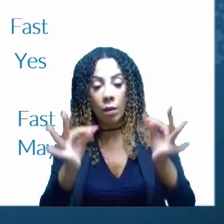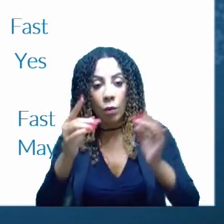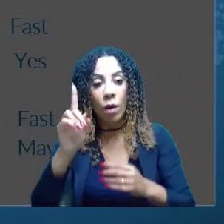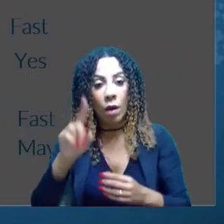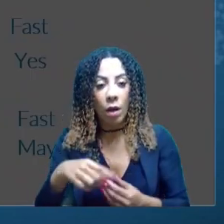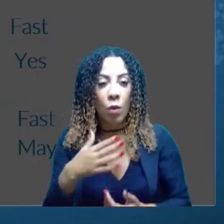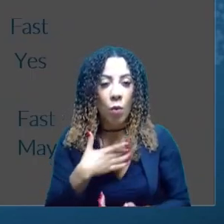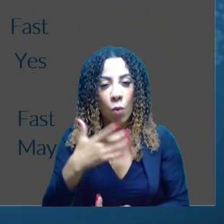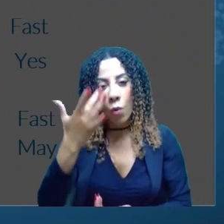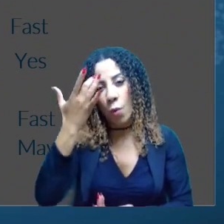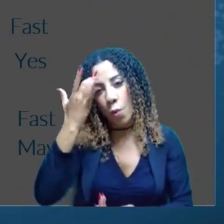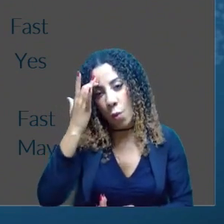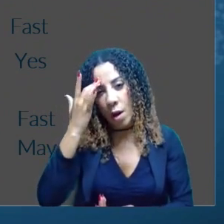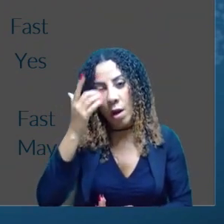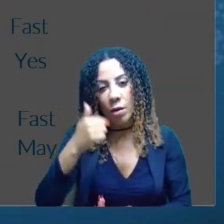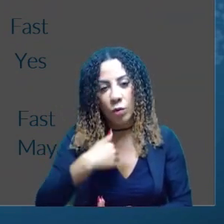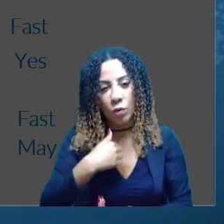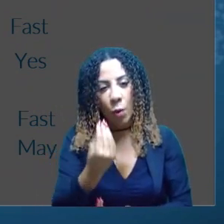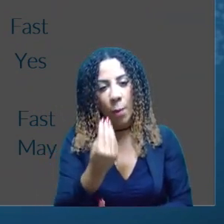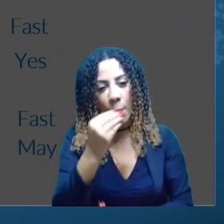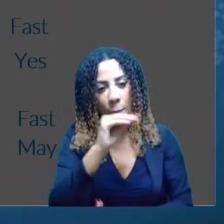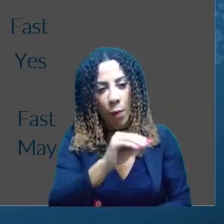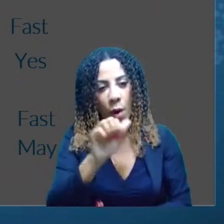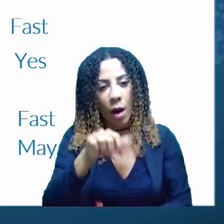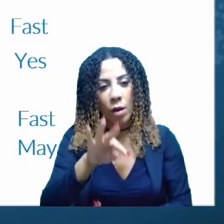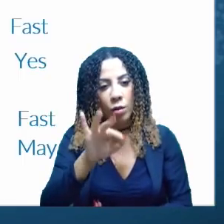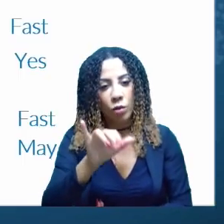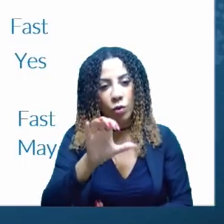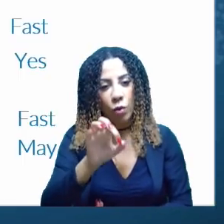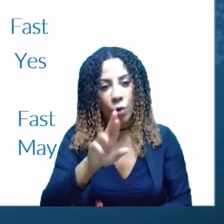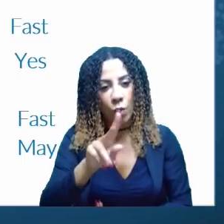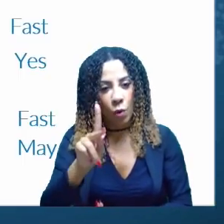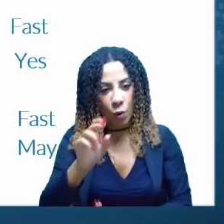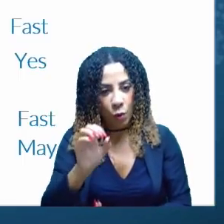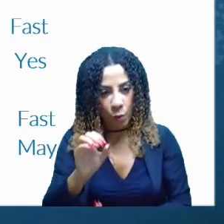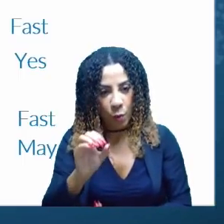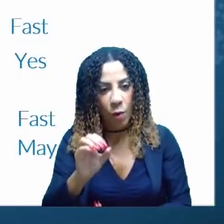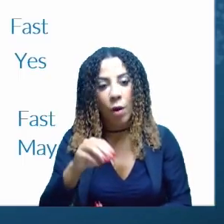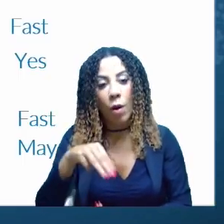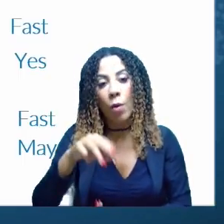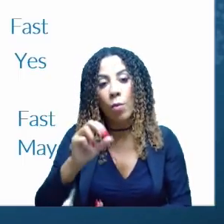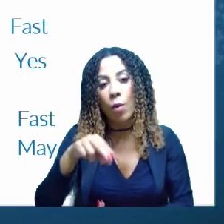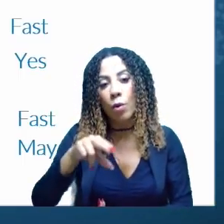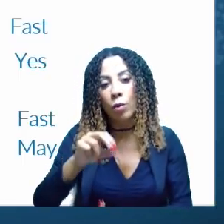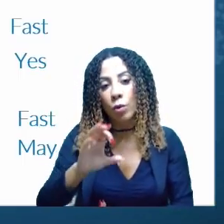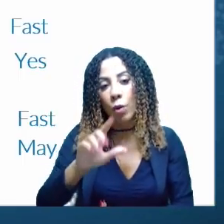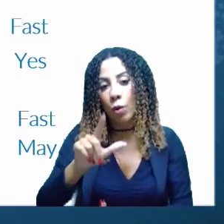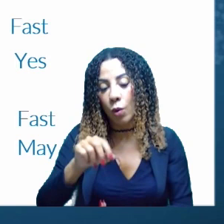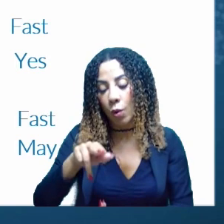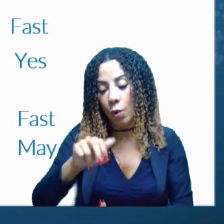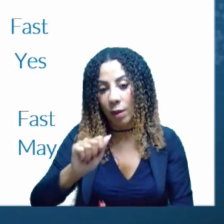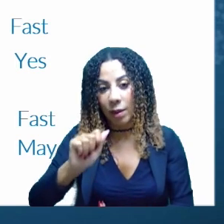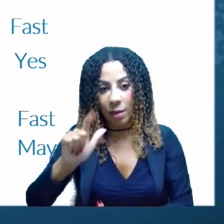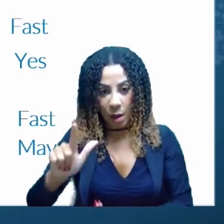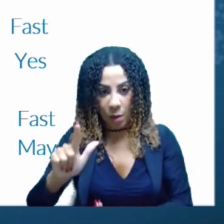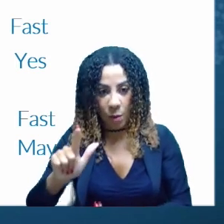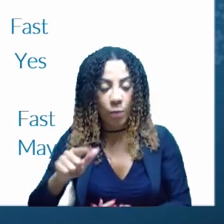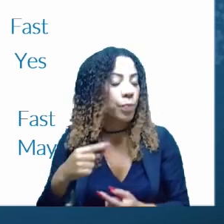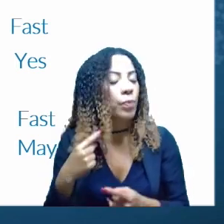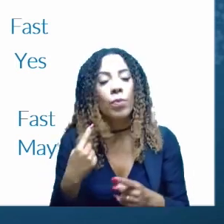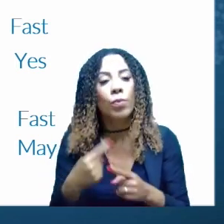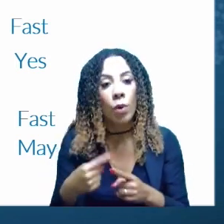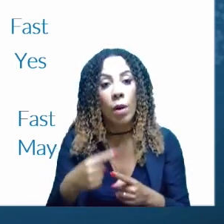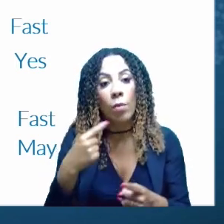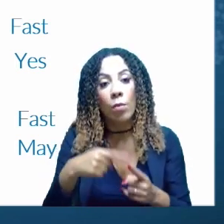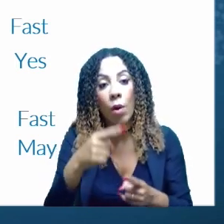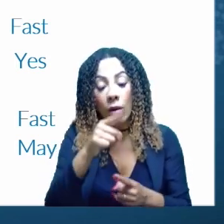eu acho que eu coloquei aqui o anticorpo monoclonal, os anticorpos monoclonais no plural, porque eles surgiram ao